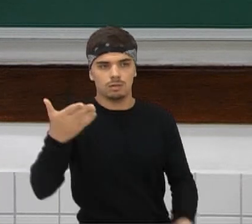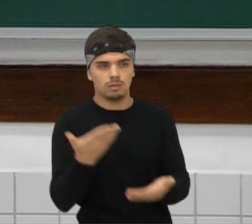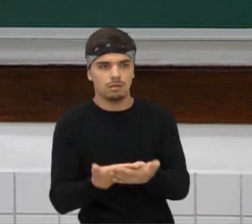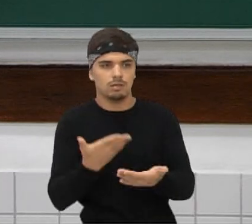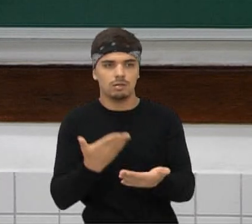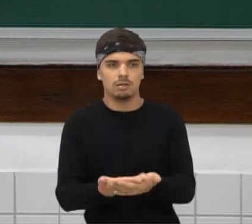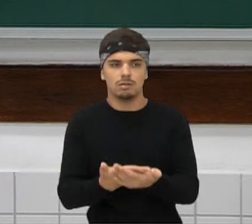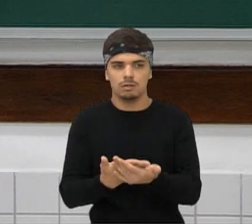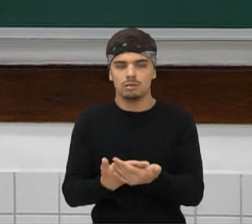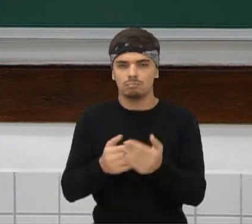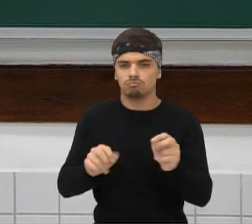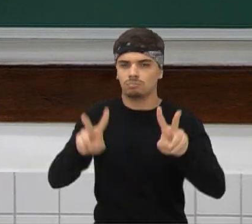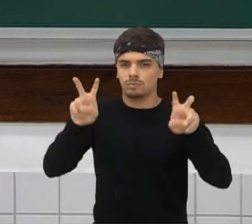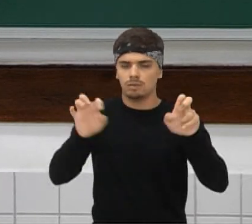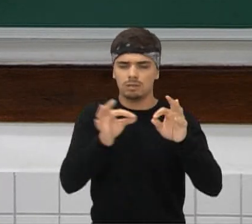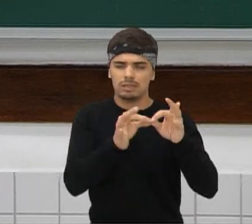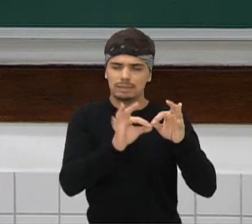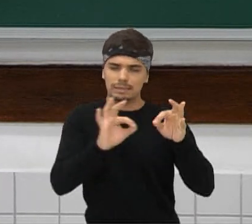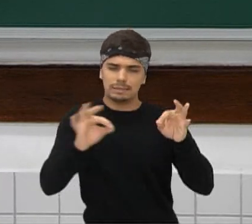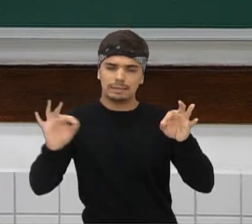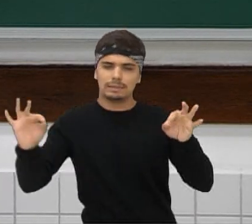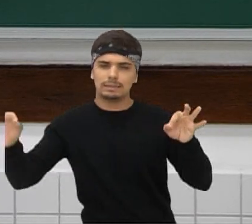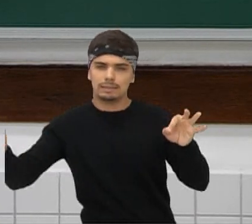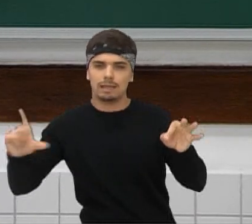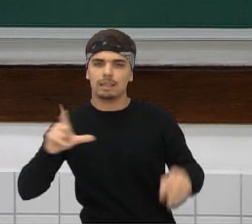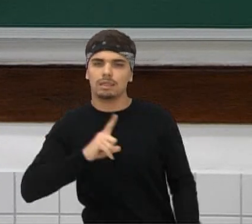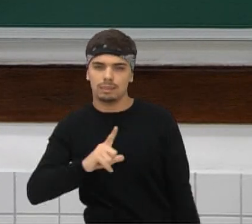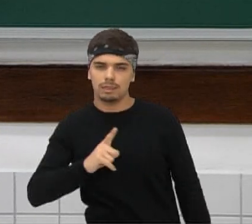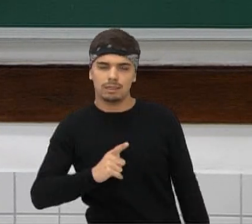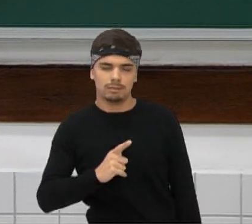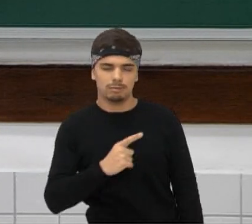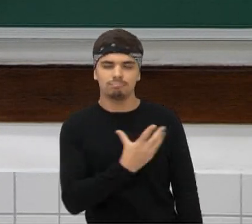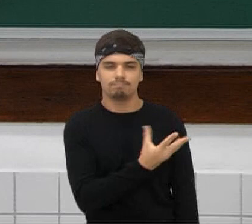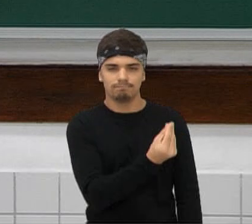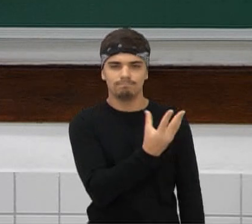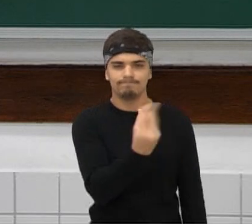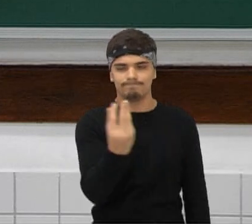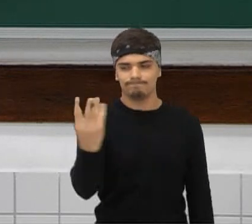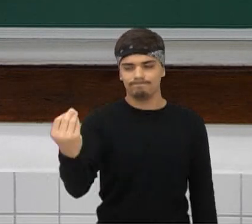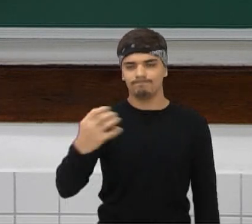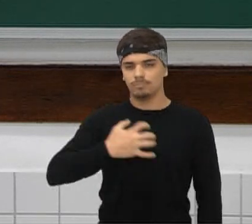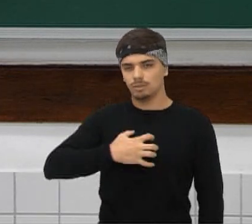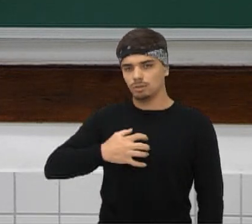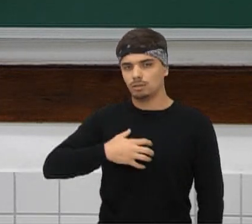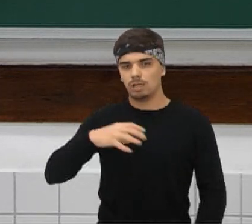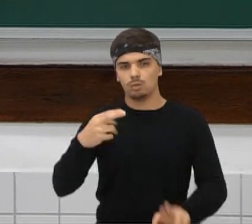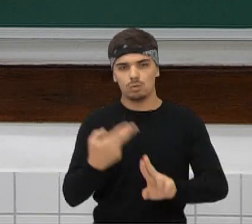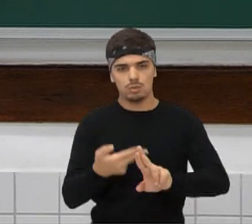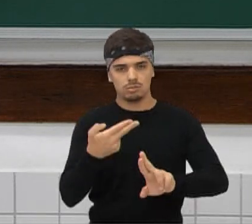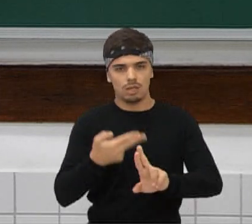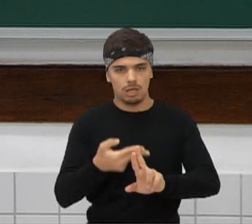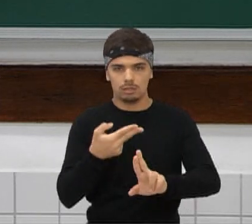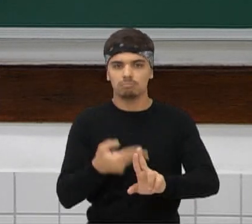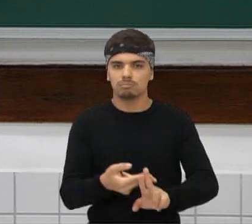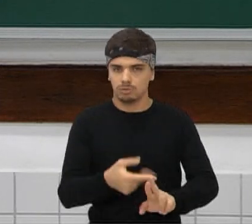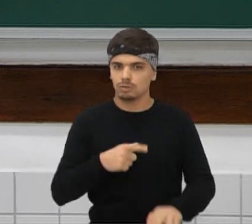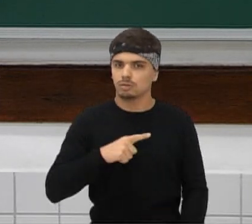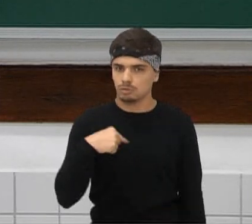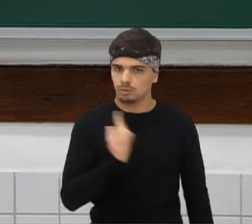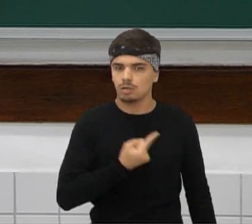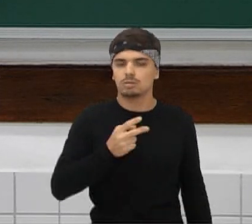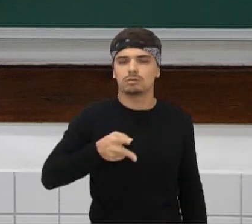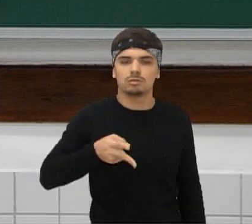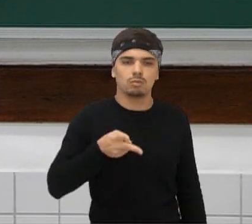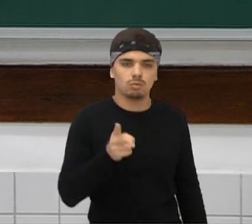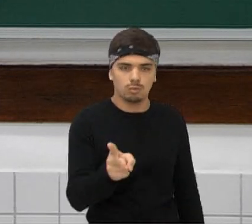esse assunto ele é extenso, né? A gente tem muitas formas de aplicá-lo, nós vamos continuar,